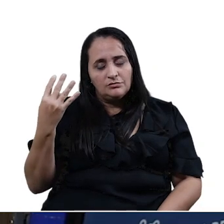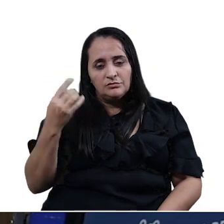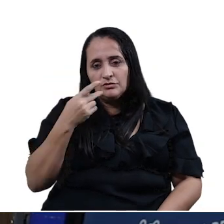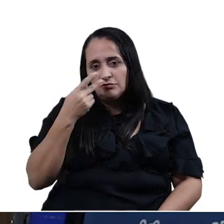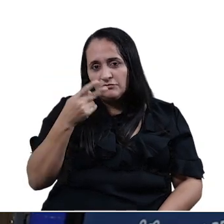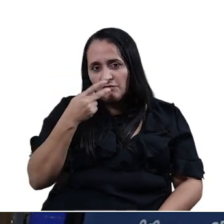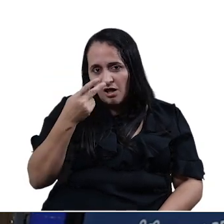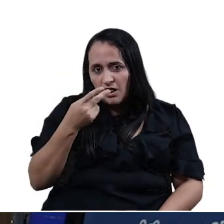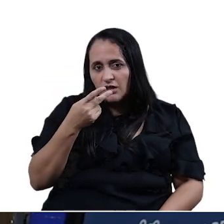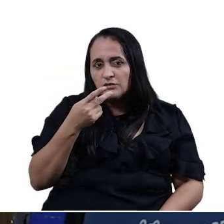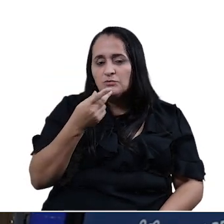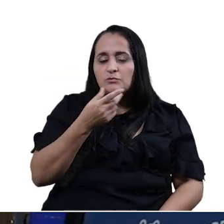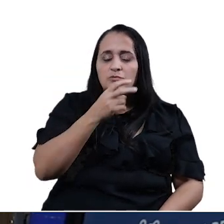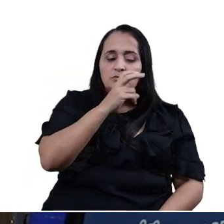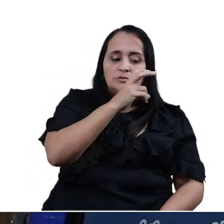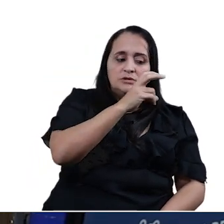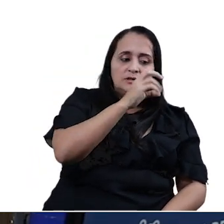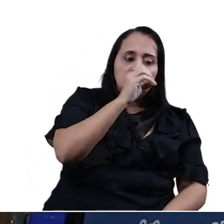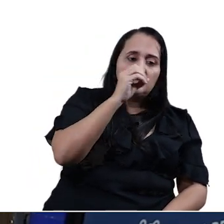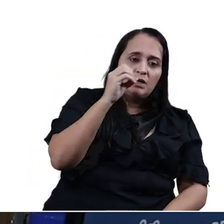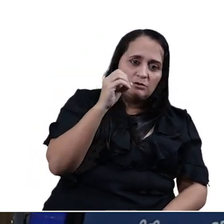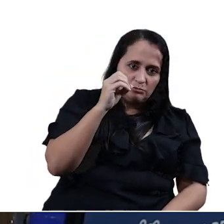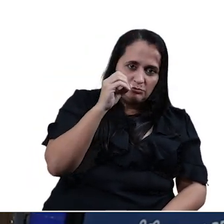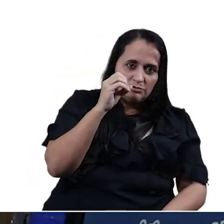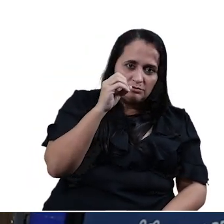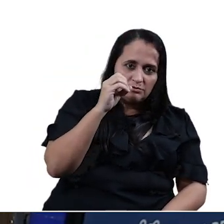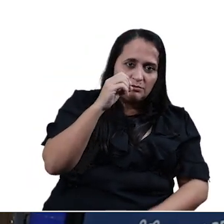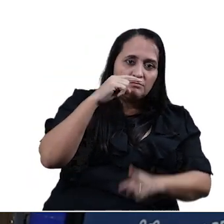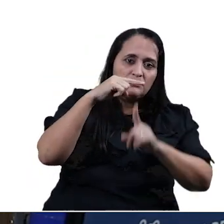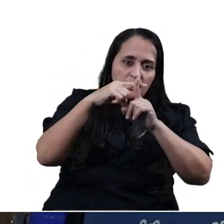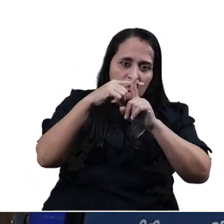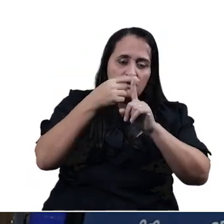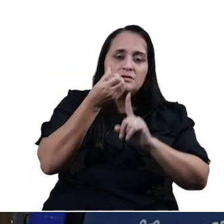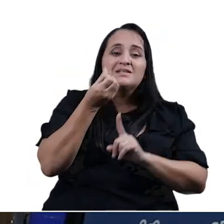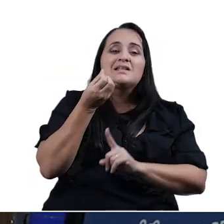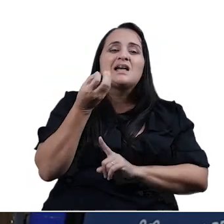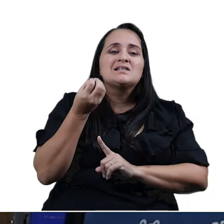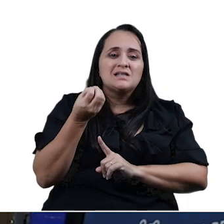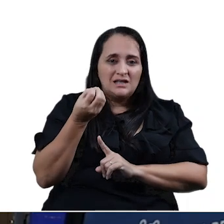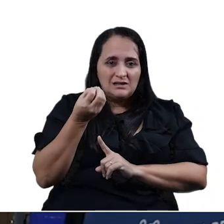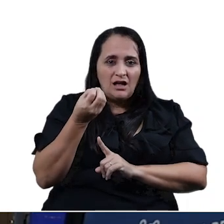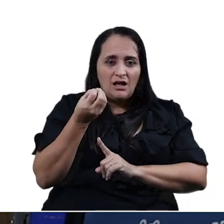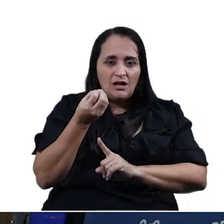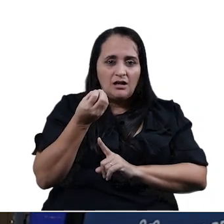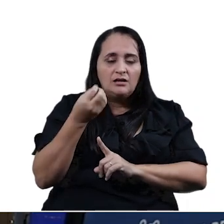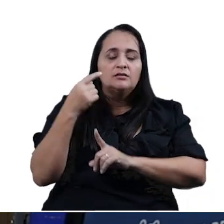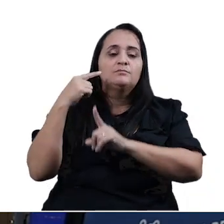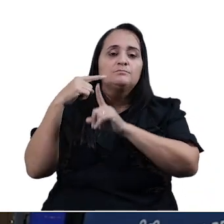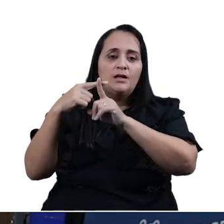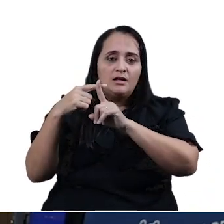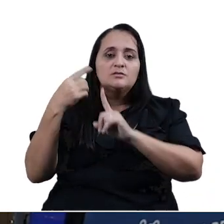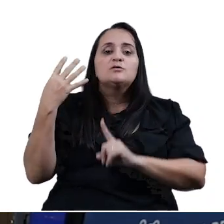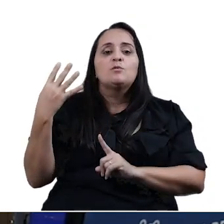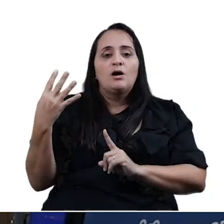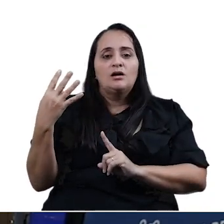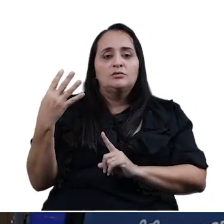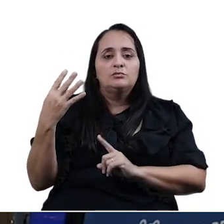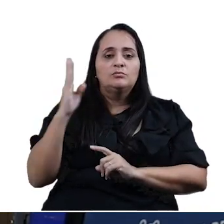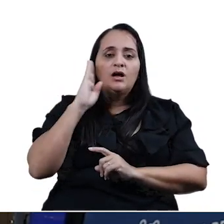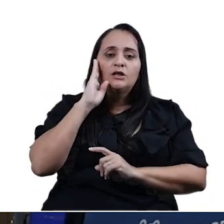564. Eu estou falando do número 500, coloquei aqui, ó, 500. Falei do número 60, coloquei aqui